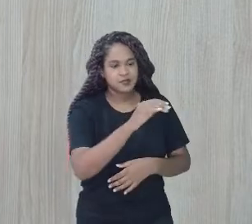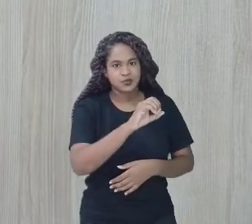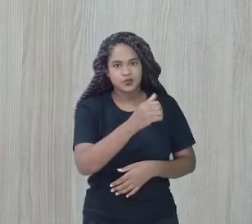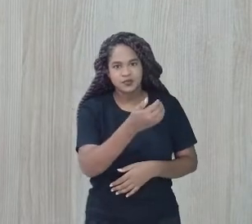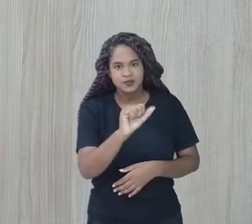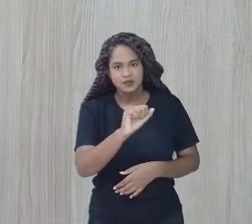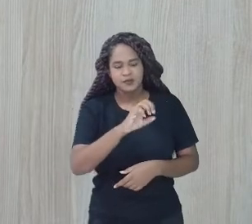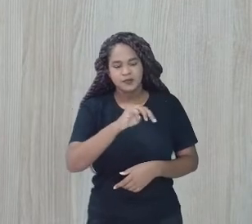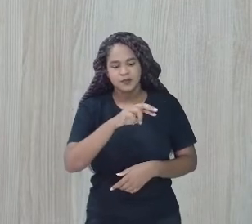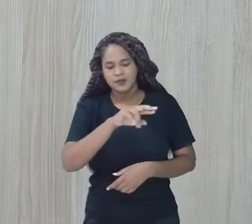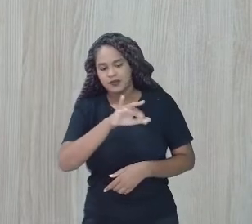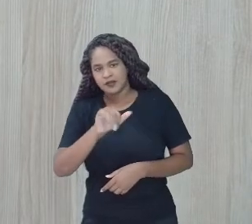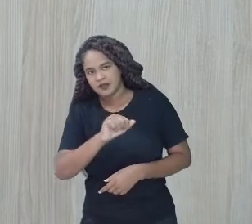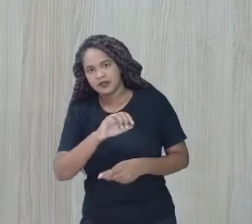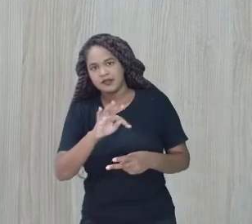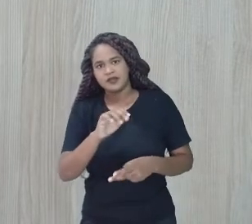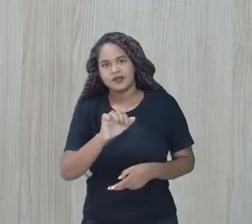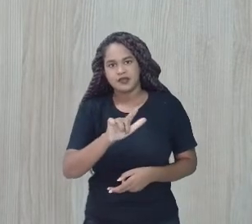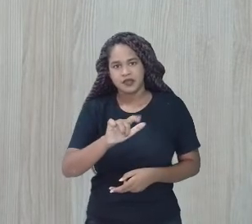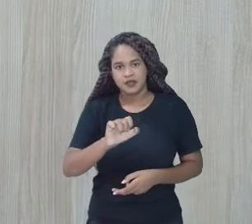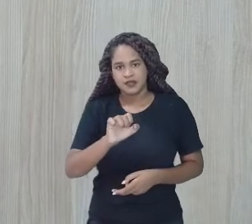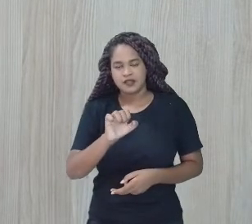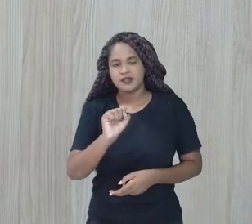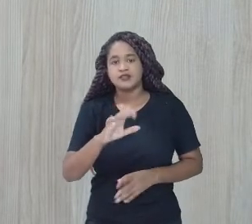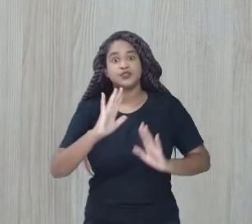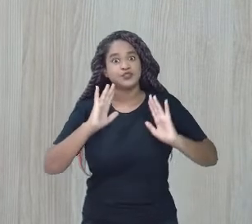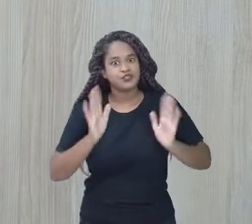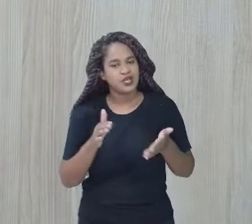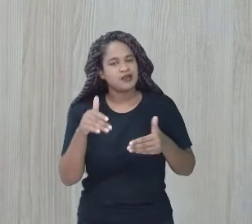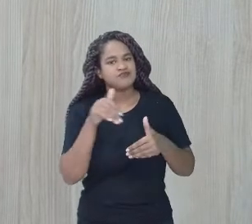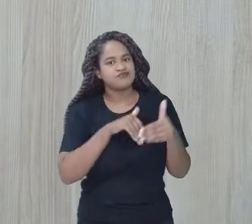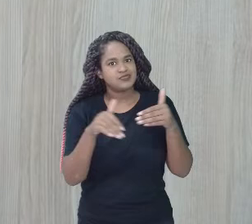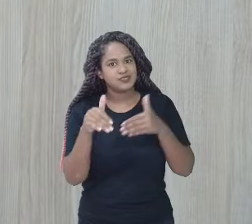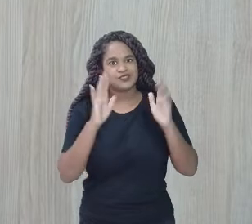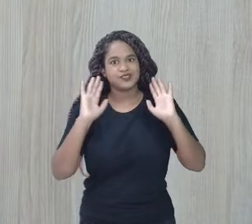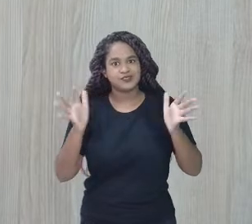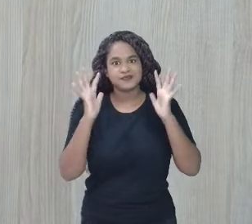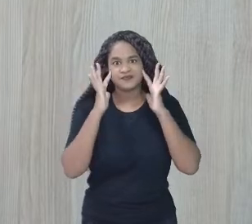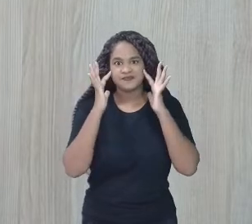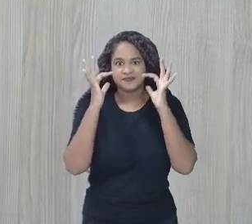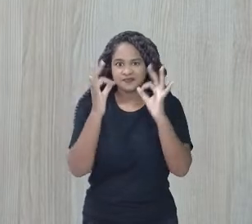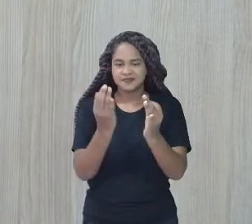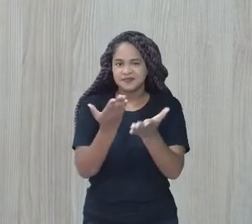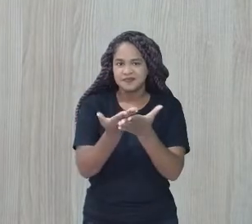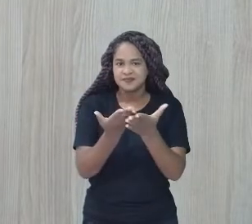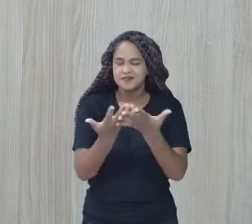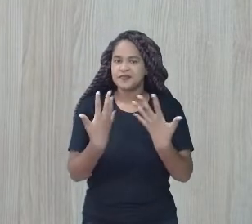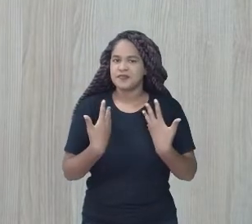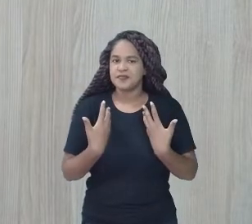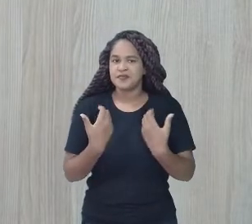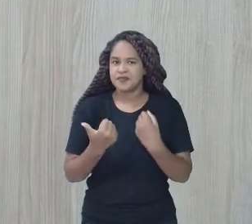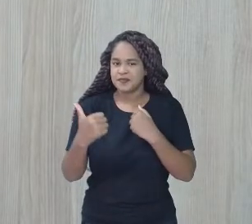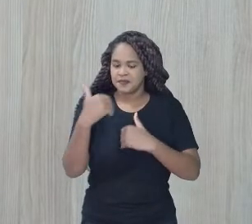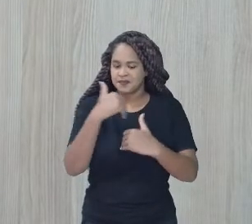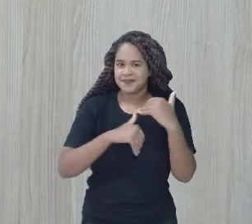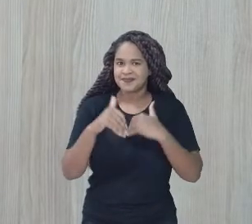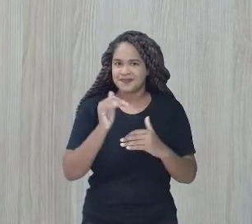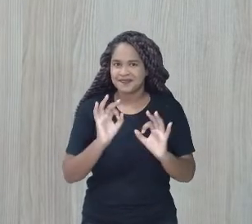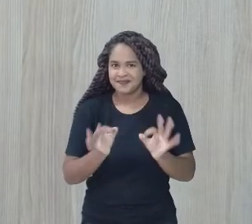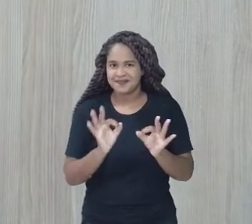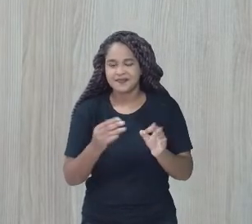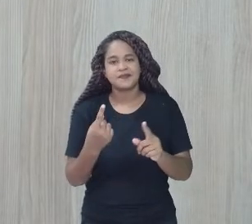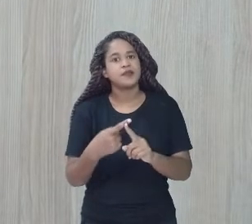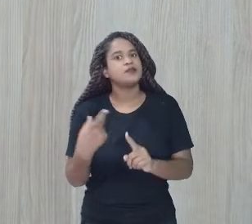João, Maria, Thales já estão dando um bom dia aqui, já estão ligadinhos na aula. Vamos participar, né, gente?